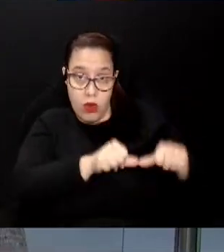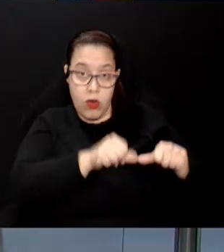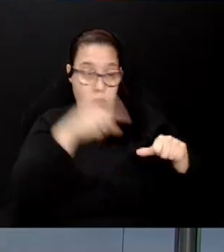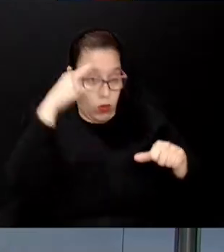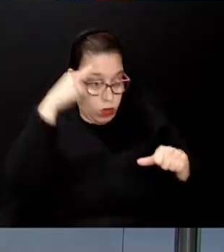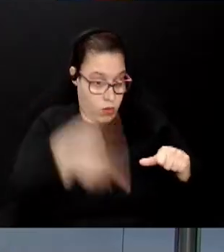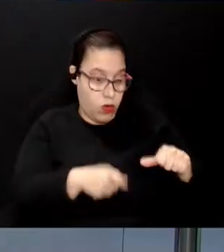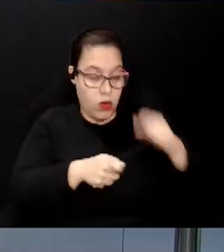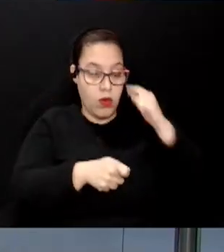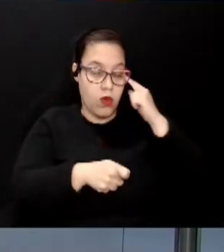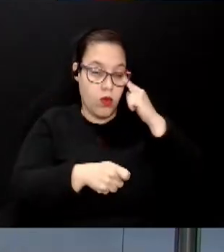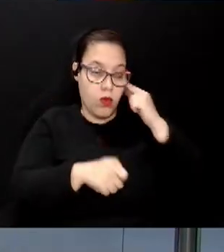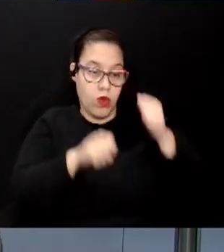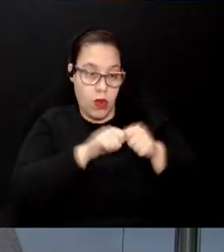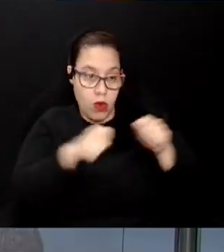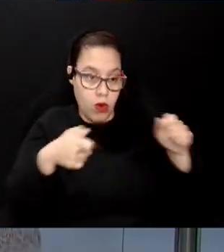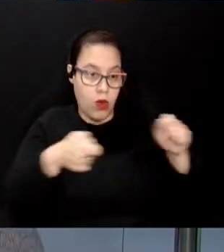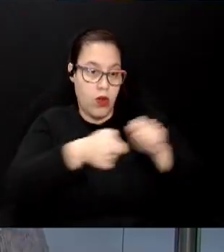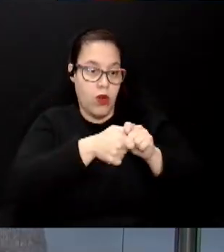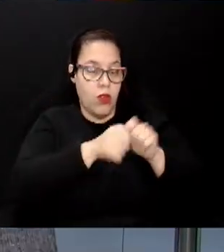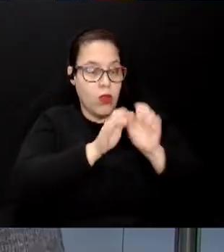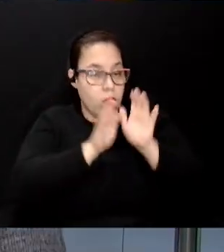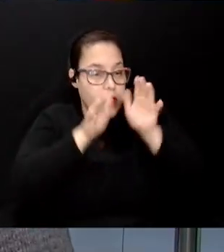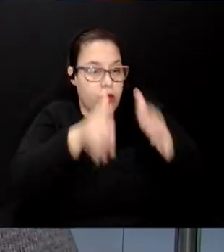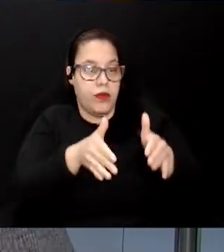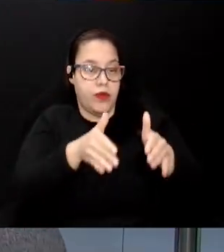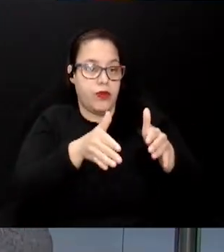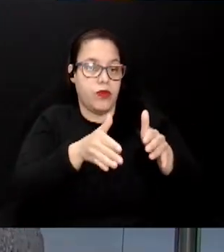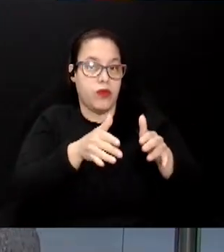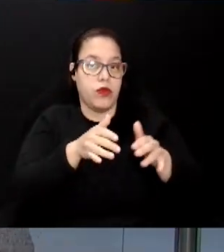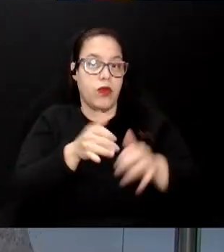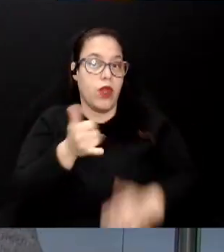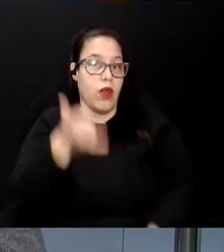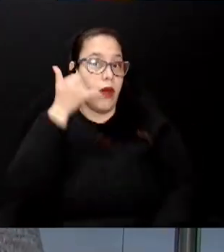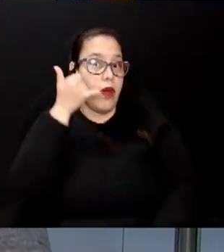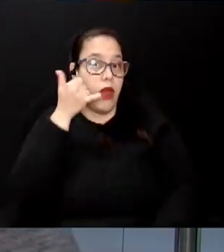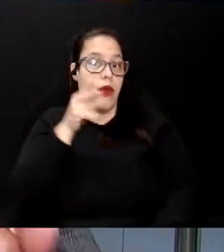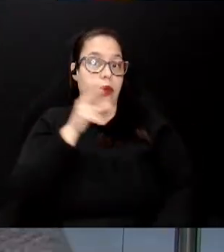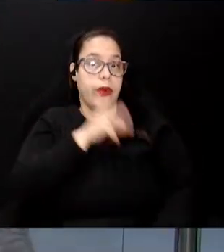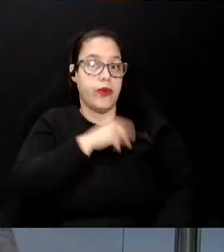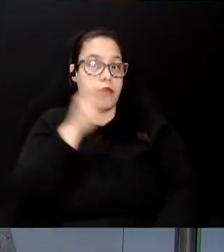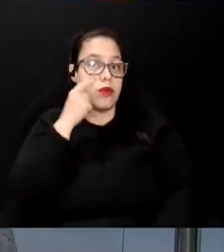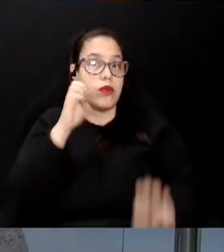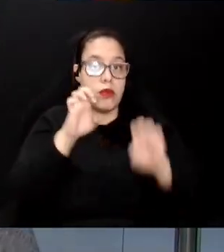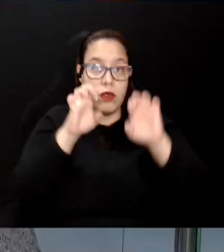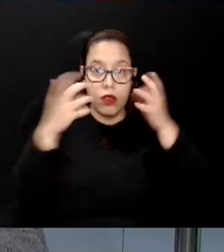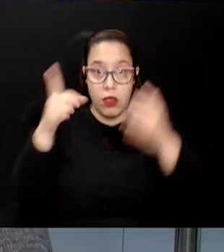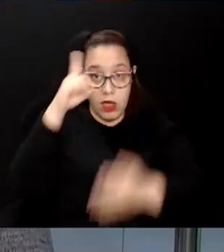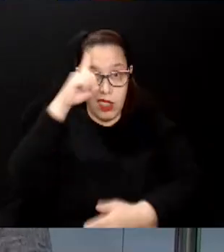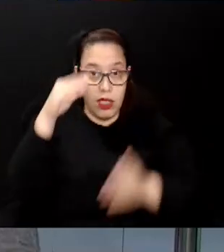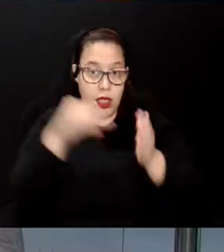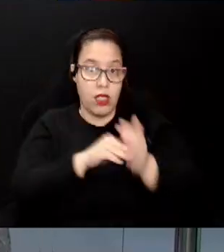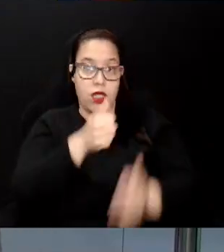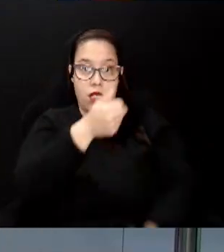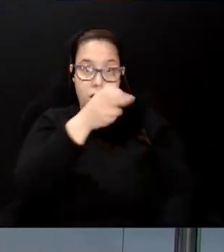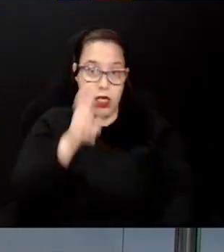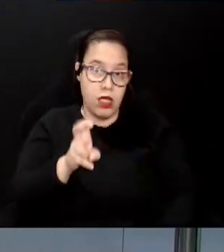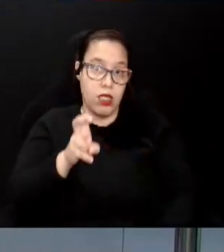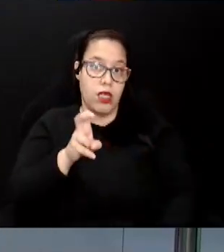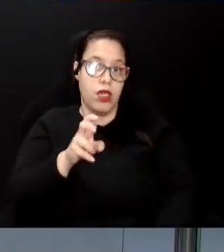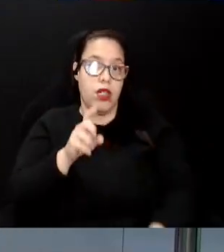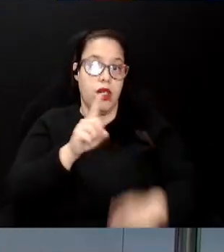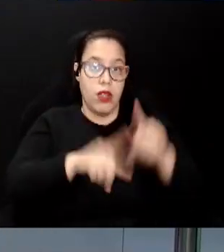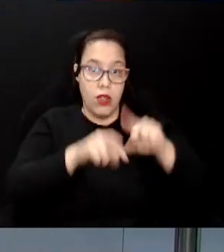a ligação. Vai ser dimensionado de acordo com sua carga. Você vai ligar para a gente e falar assim, ó, a minha festa é do dia 15 ao dia 10, eu tenho X equipamentos. Tudo